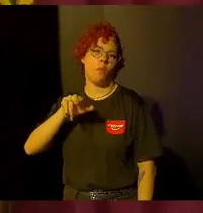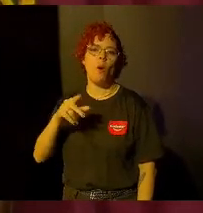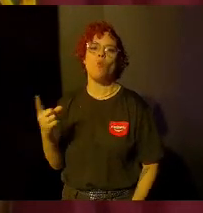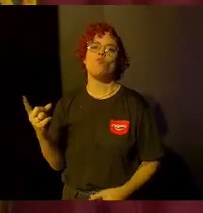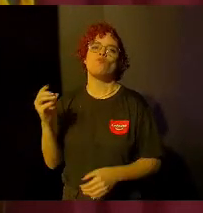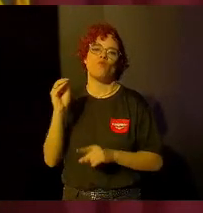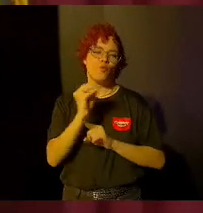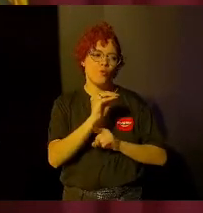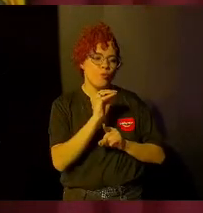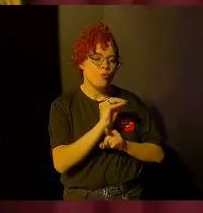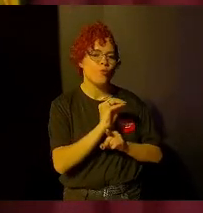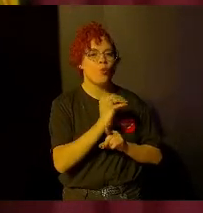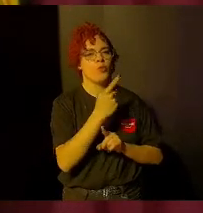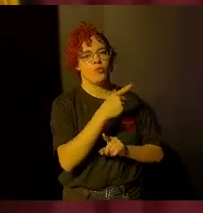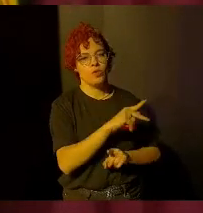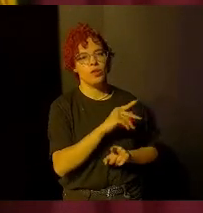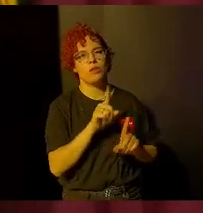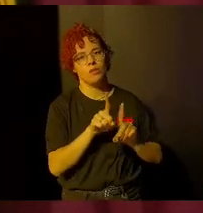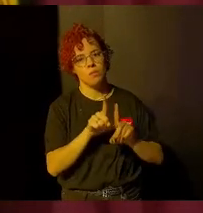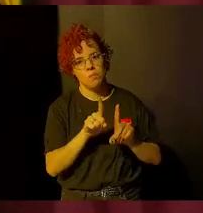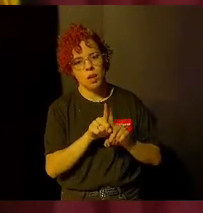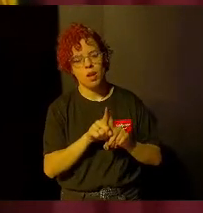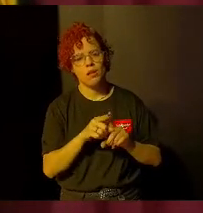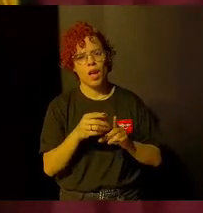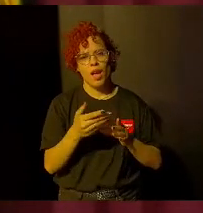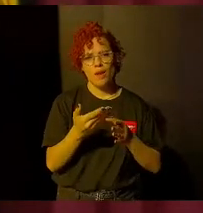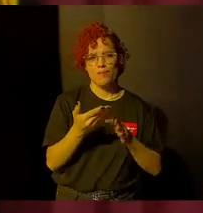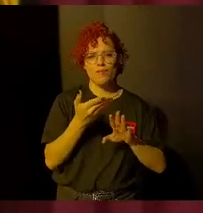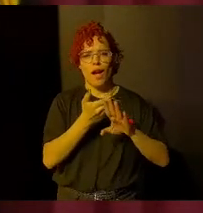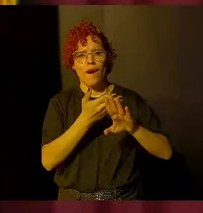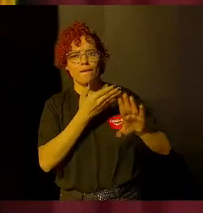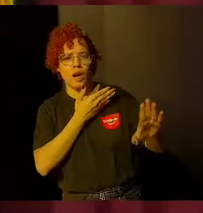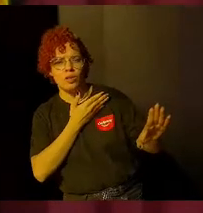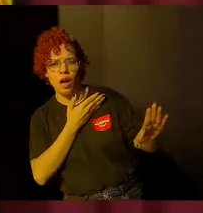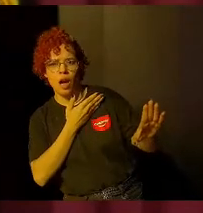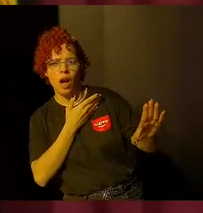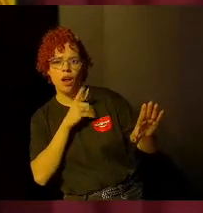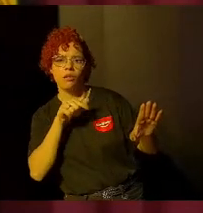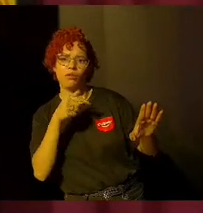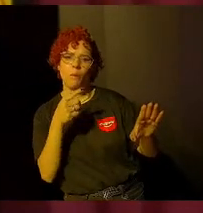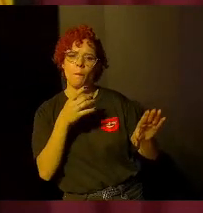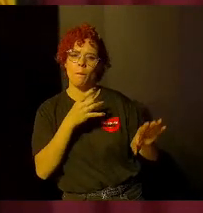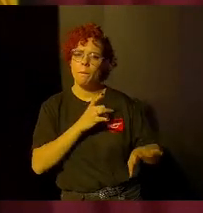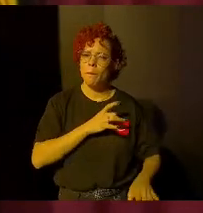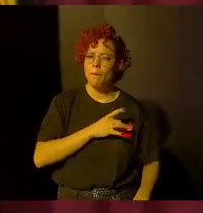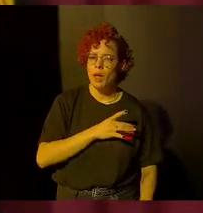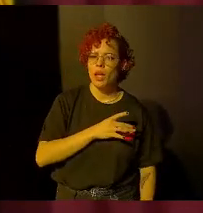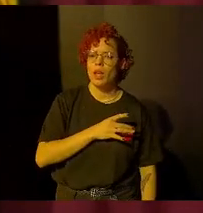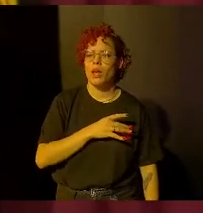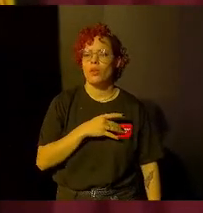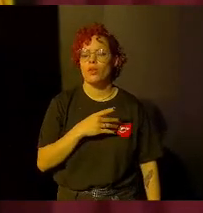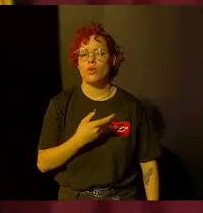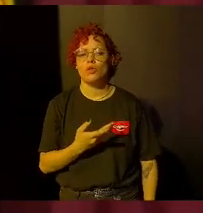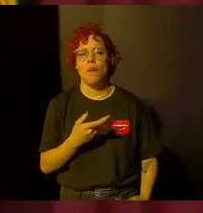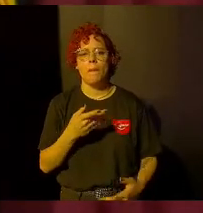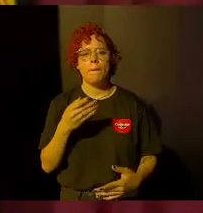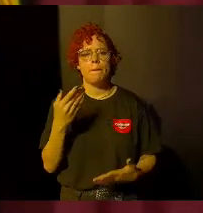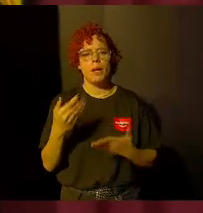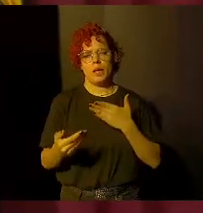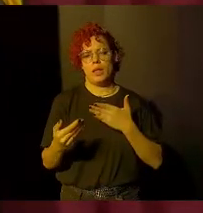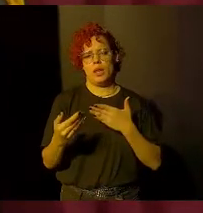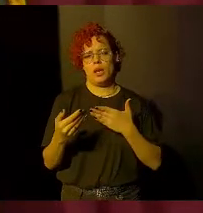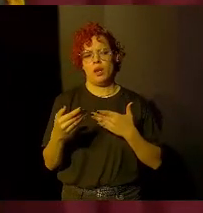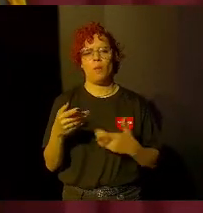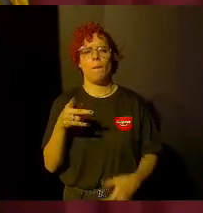vocês ficaram nesse afastamento E aí depois você ficou com esse medo de perder esse grande pai queria que você